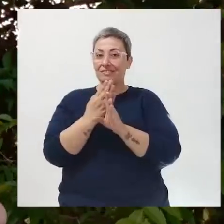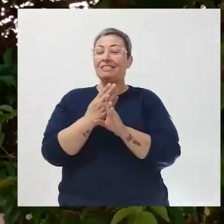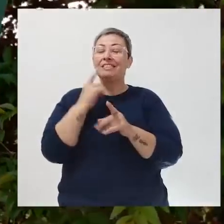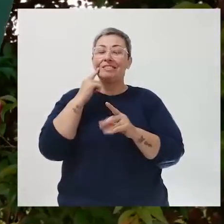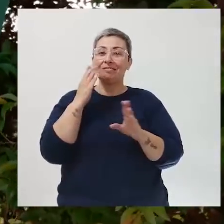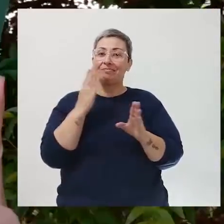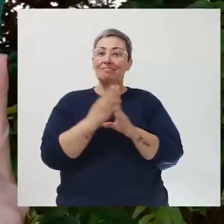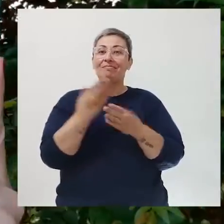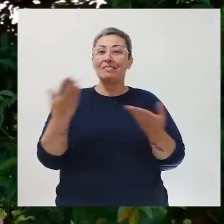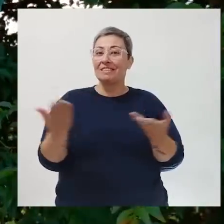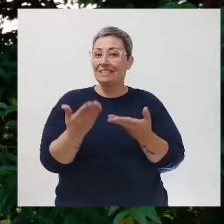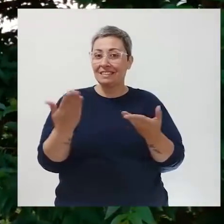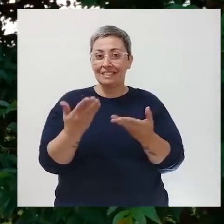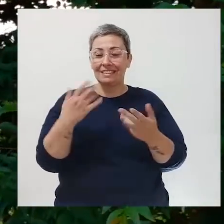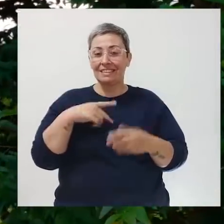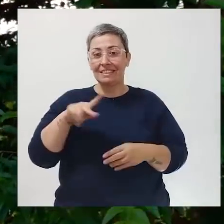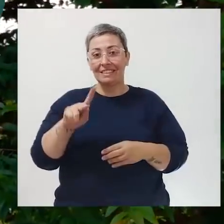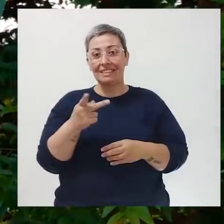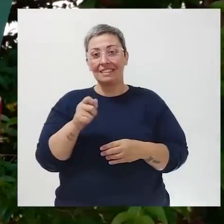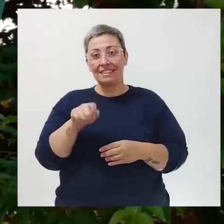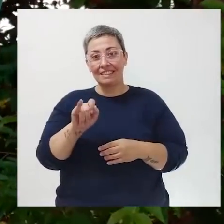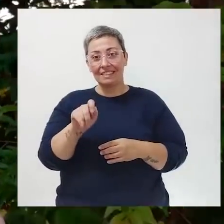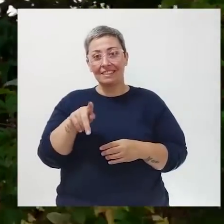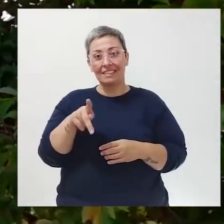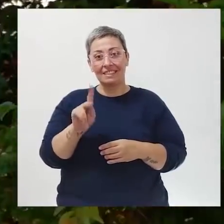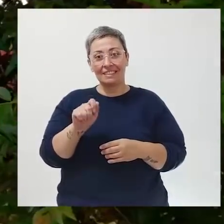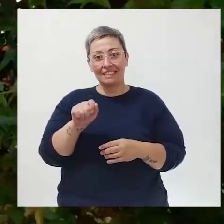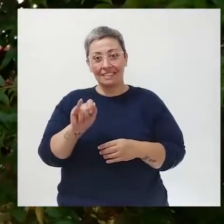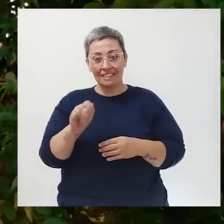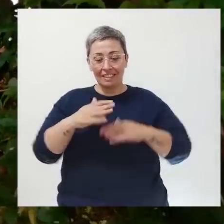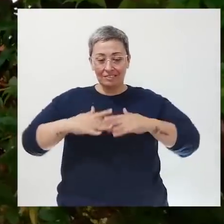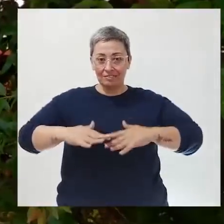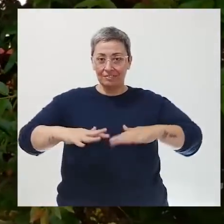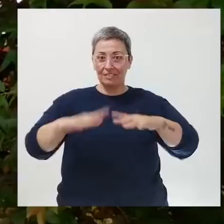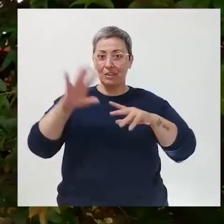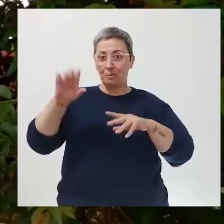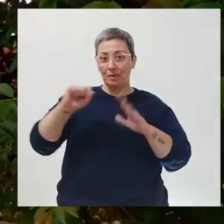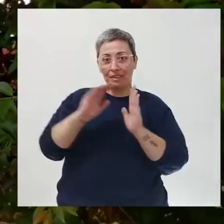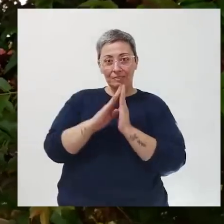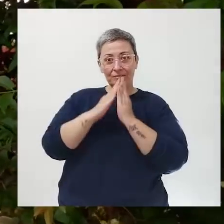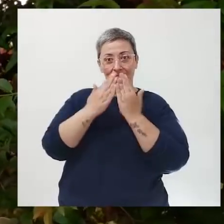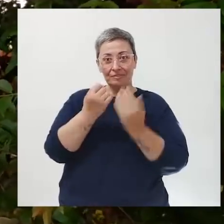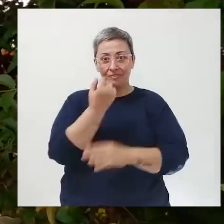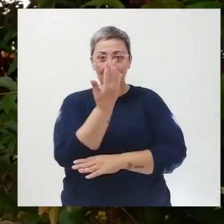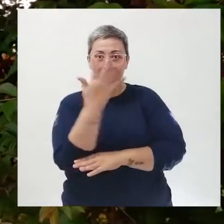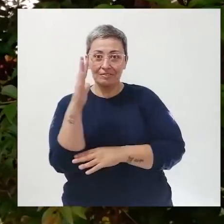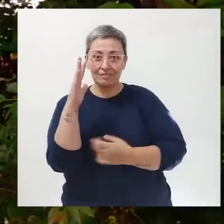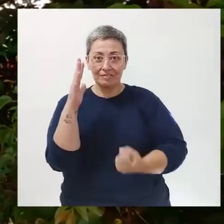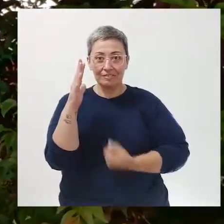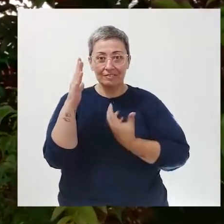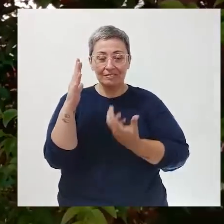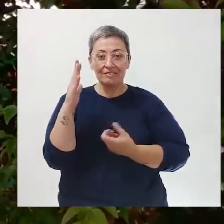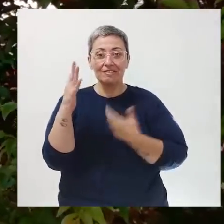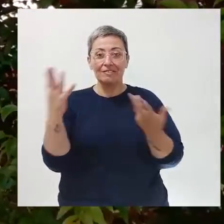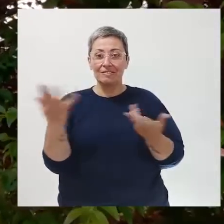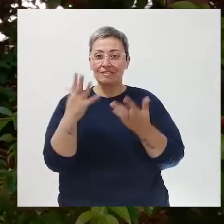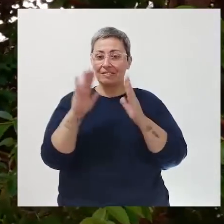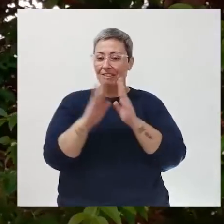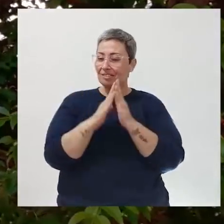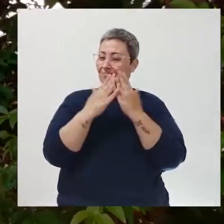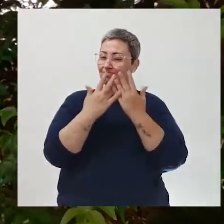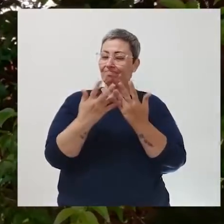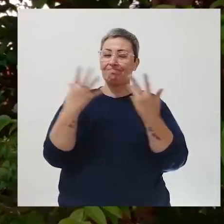de descobrir os haikais em nosso quintal. Colhi este livro do nosso pé de poesia, este livro